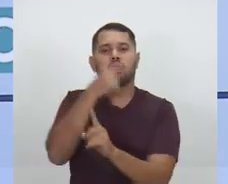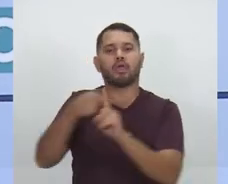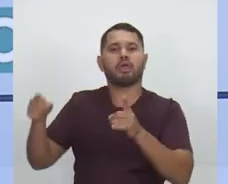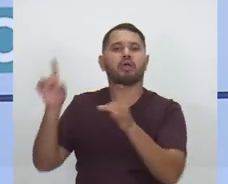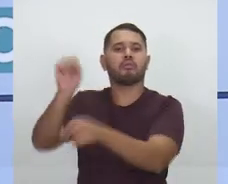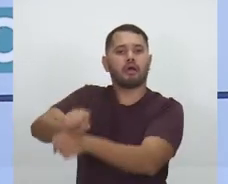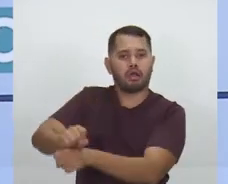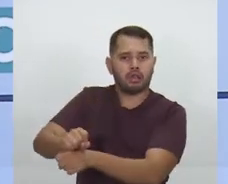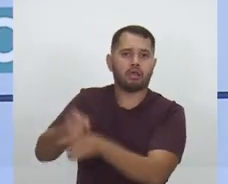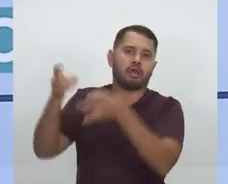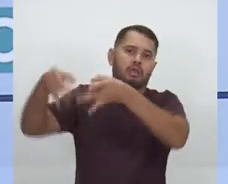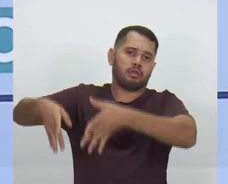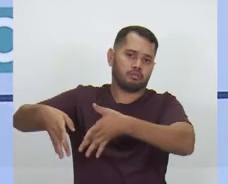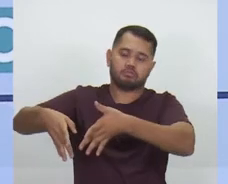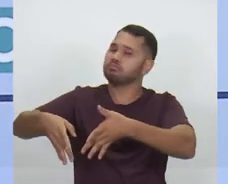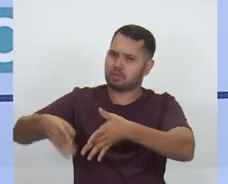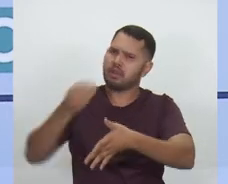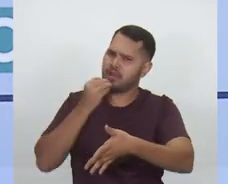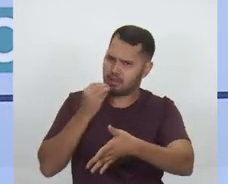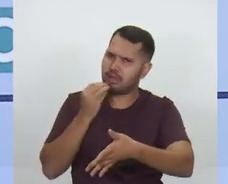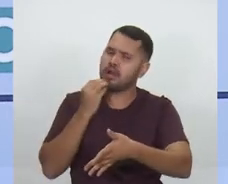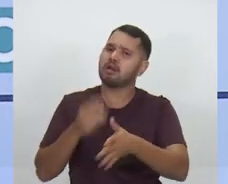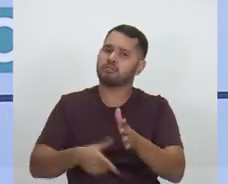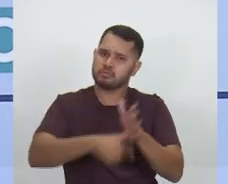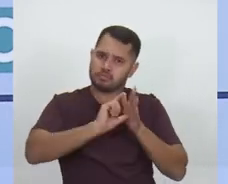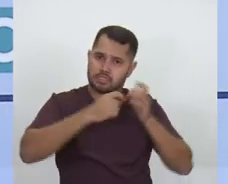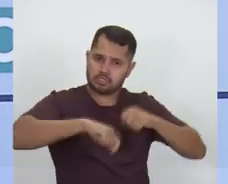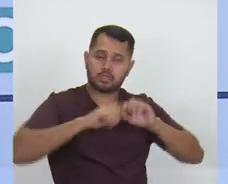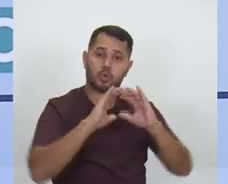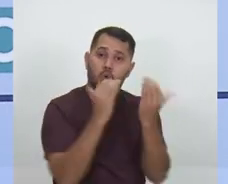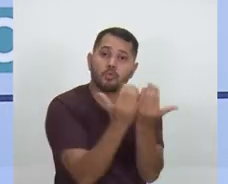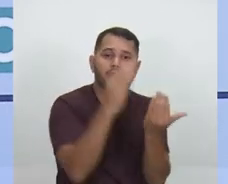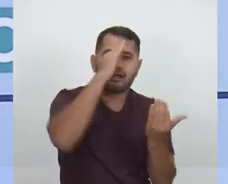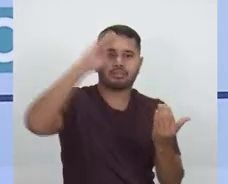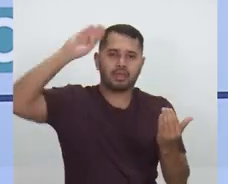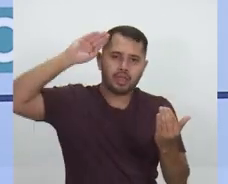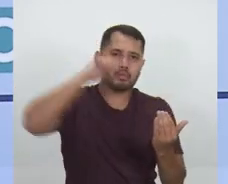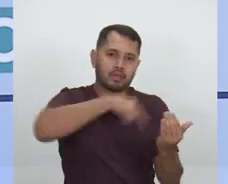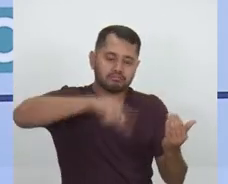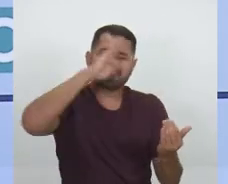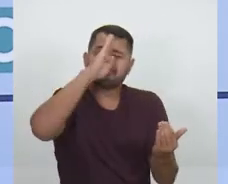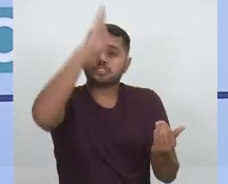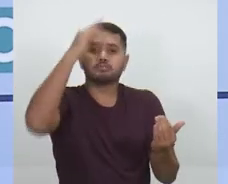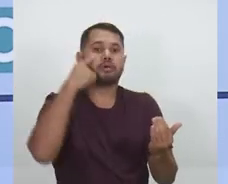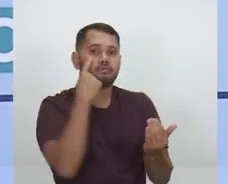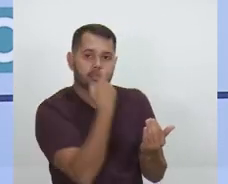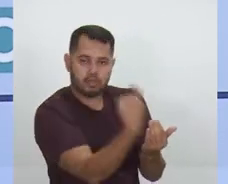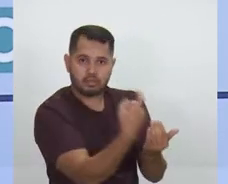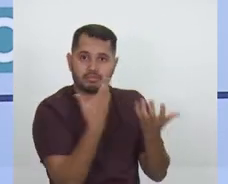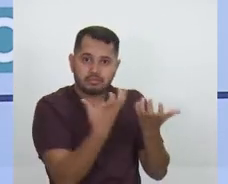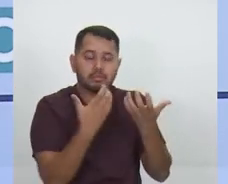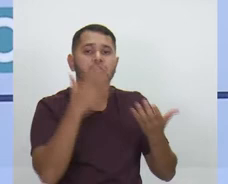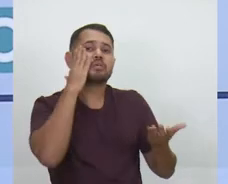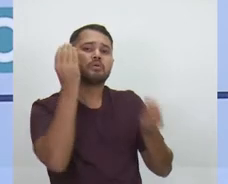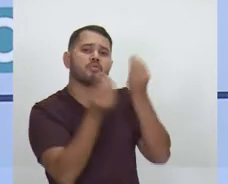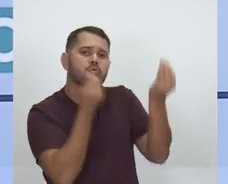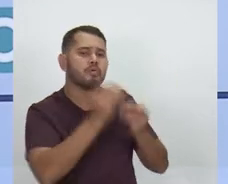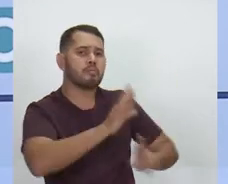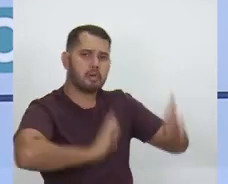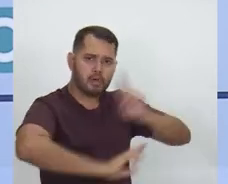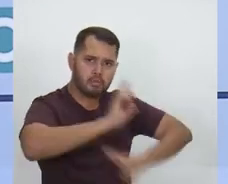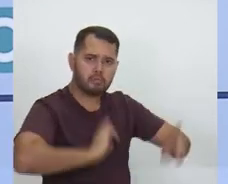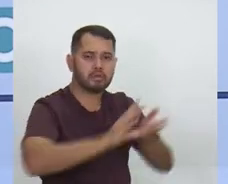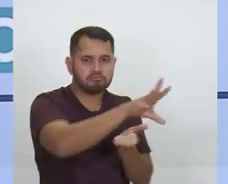claro vamos conversar com a a comunidade acadêmica que é a principal interessada nesse processo para que a gente